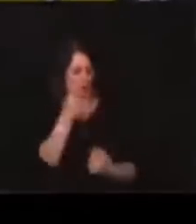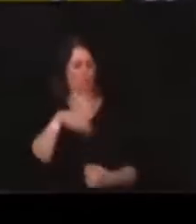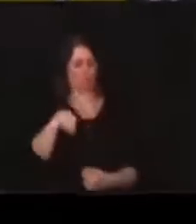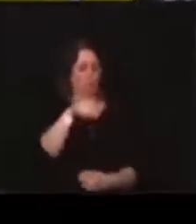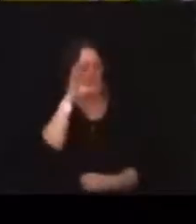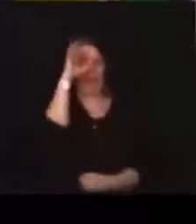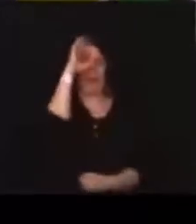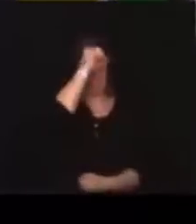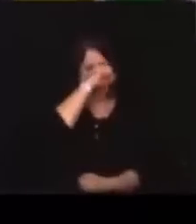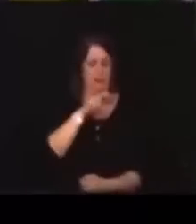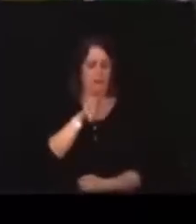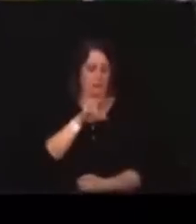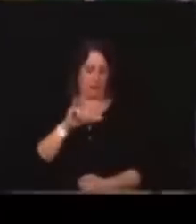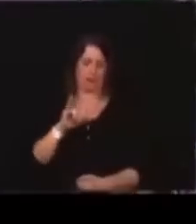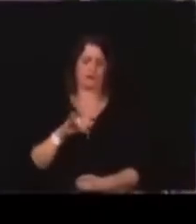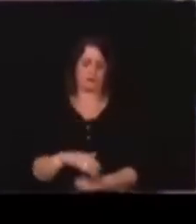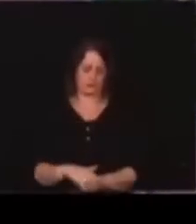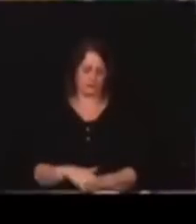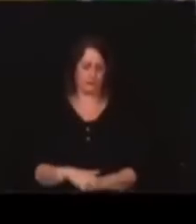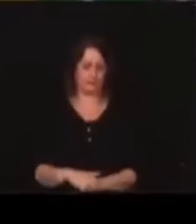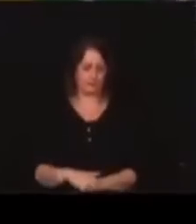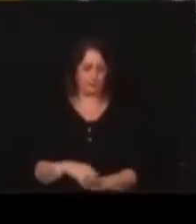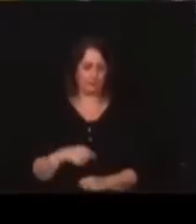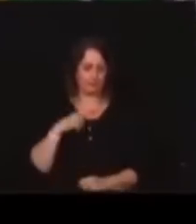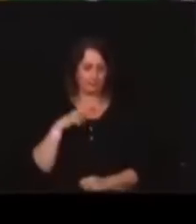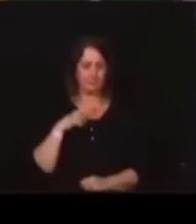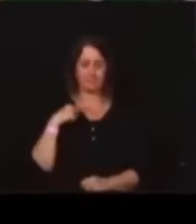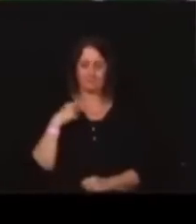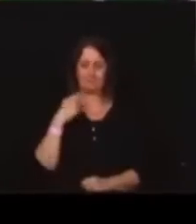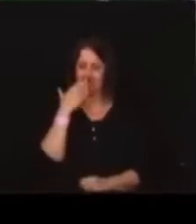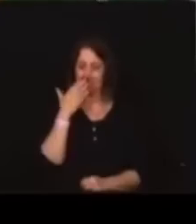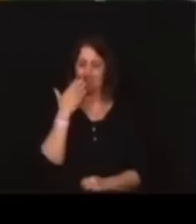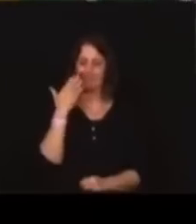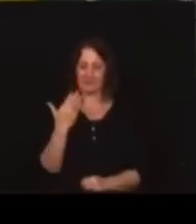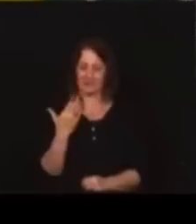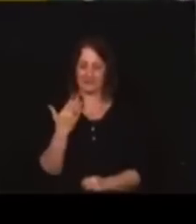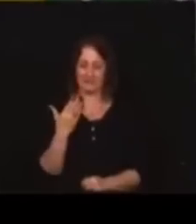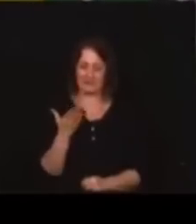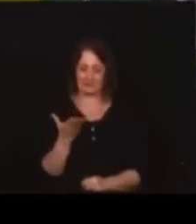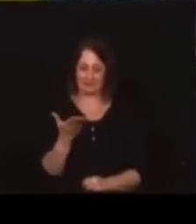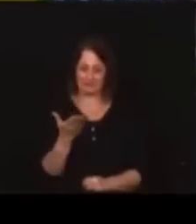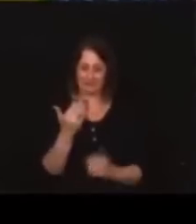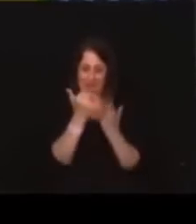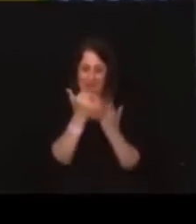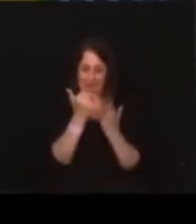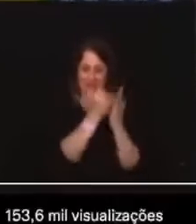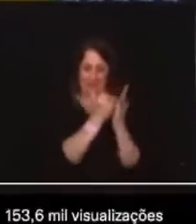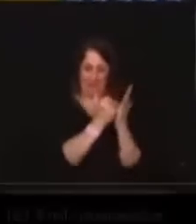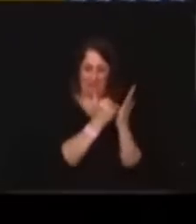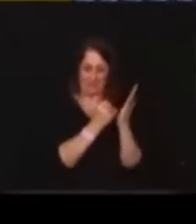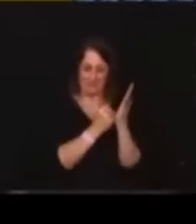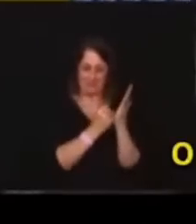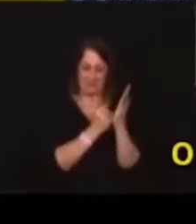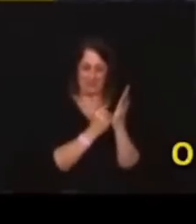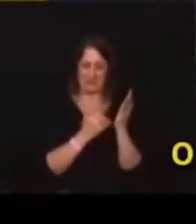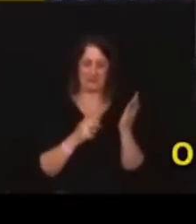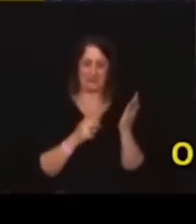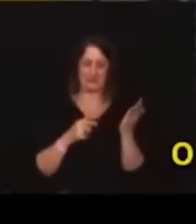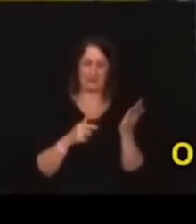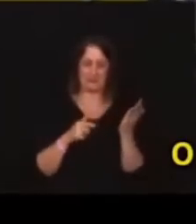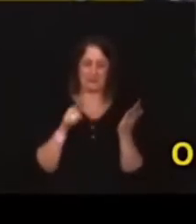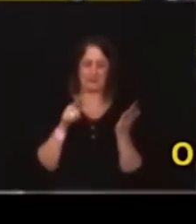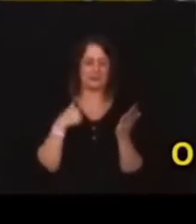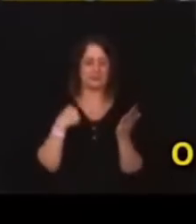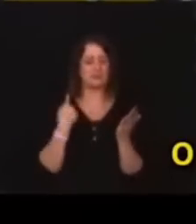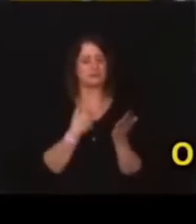aprender. Tem aqui na minha frente, dado a posição, o gesto